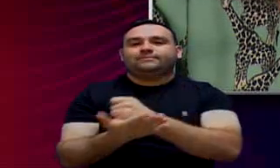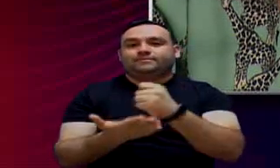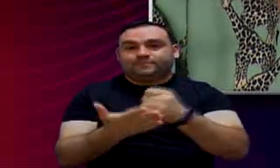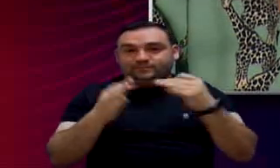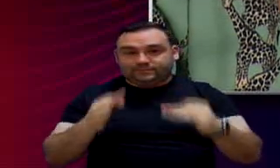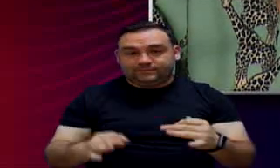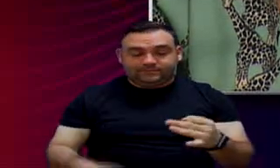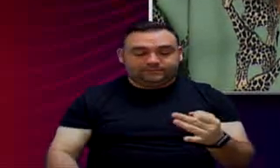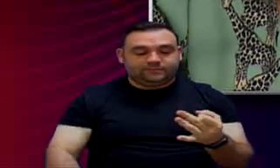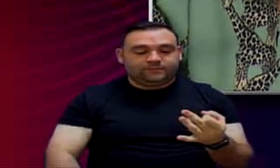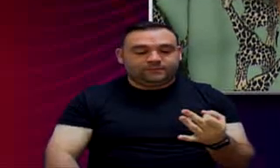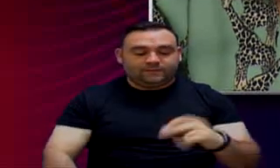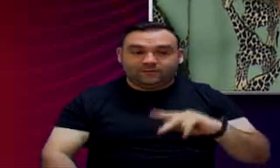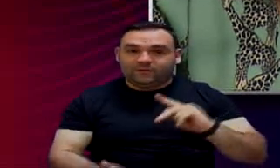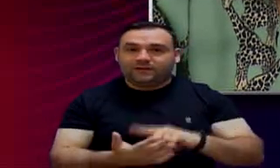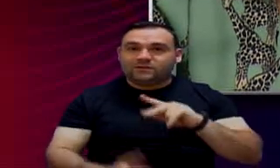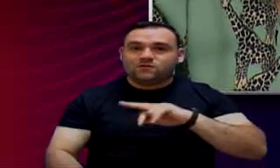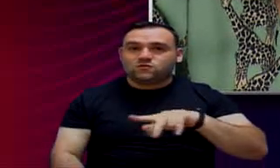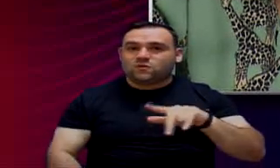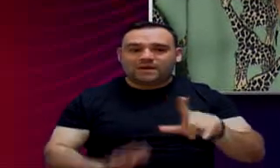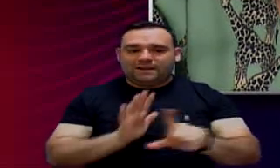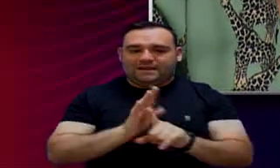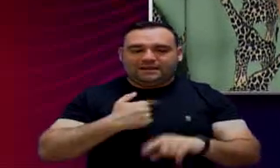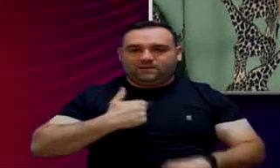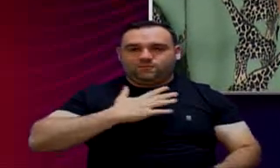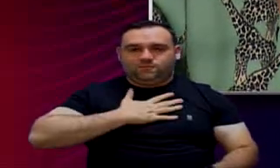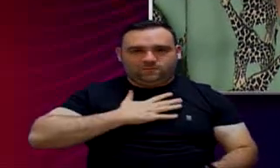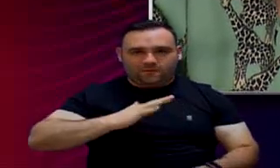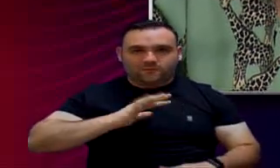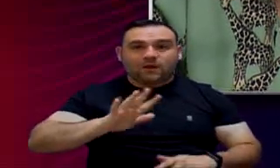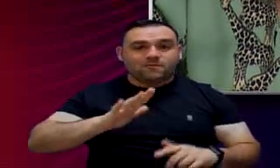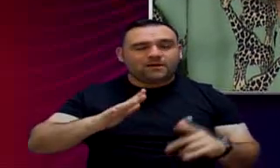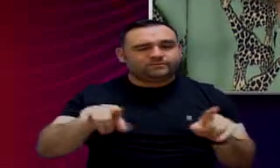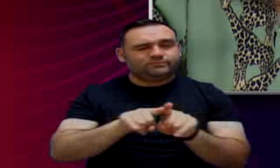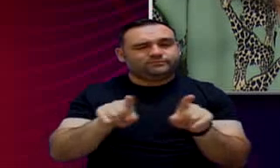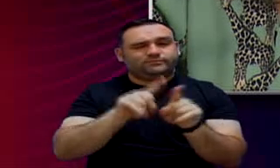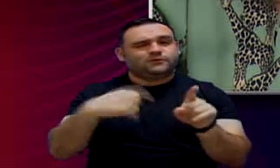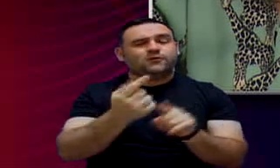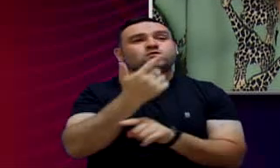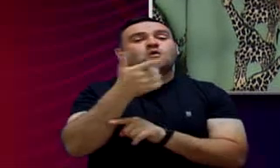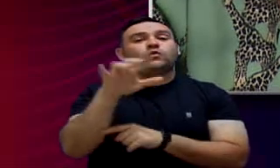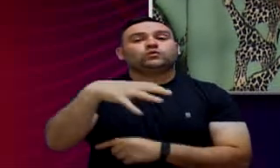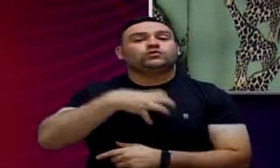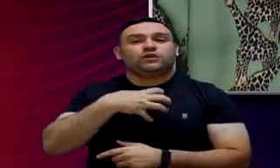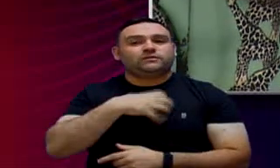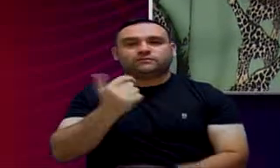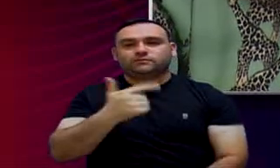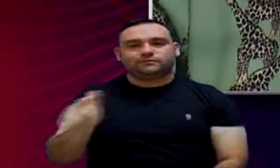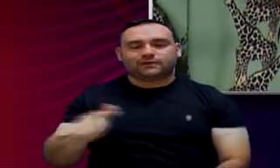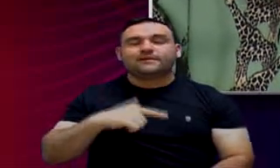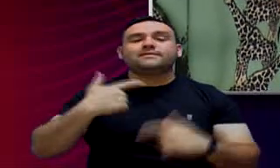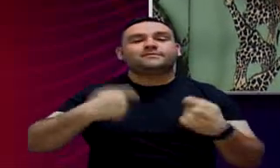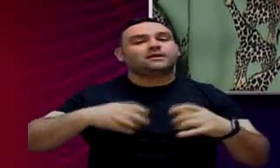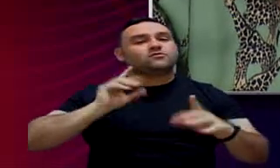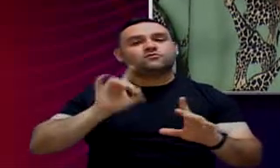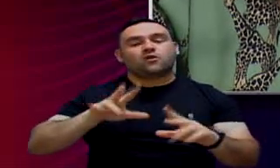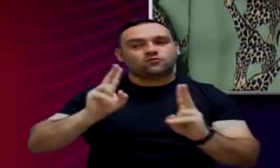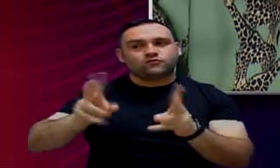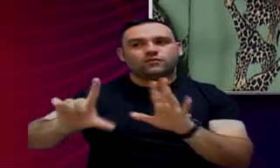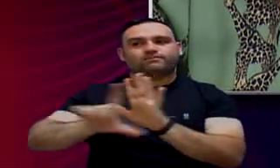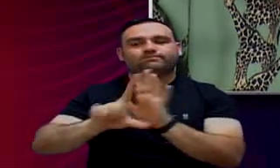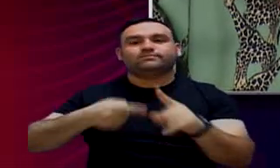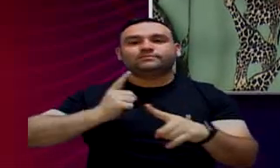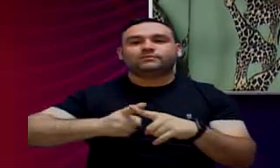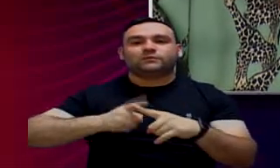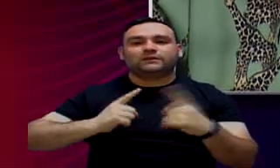que de fato não é uma lei que eu gosto mas de qualquer maneira a gente não tem outro outra saída senão mantê-la né